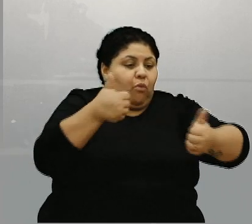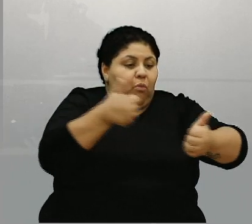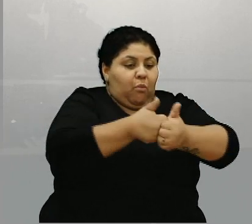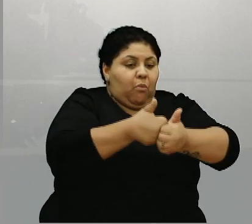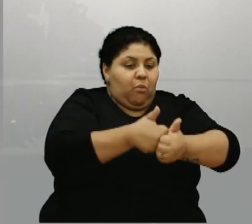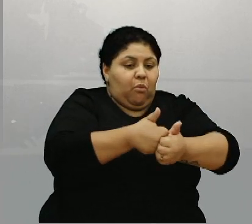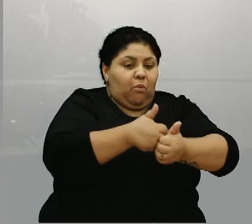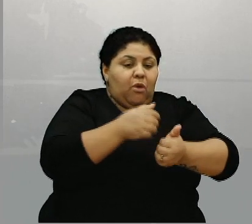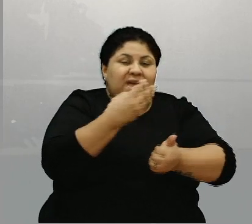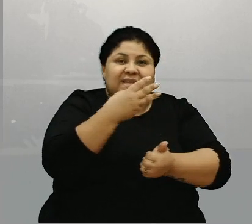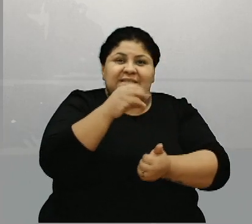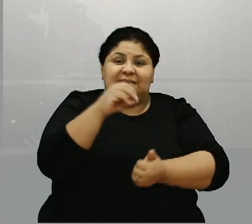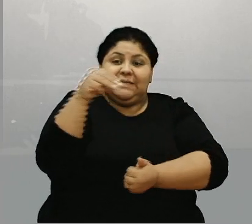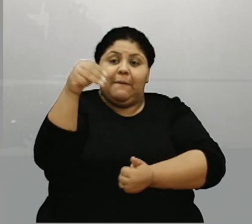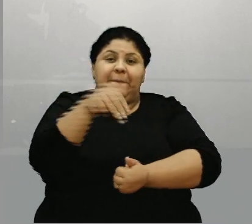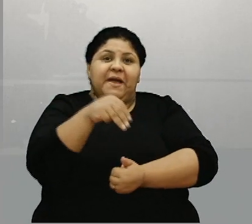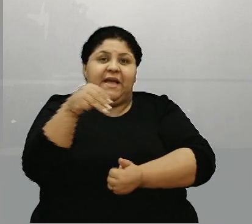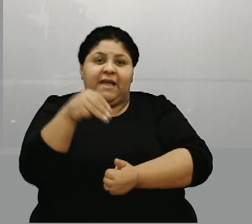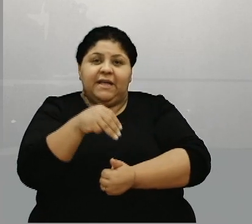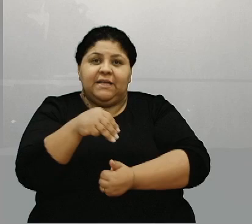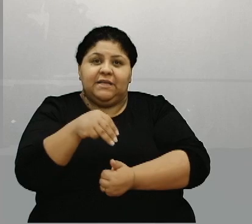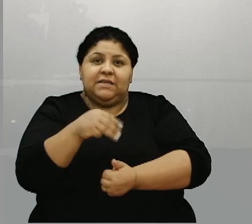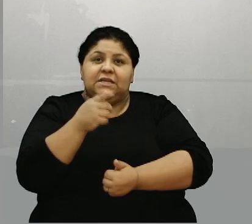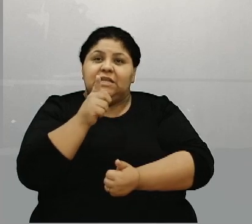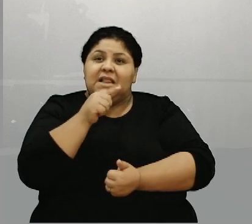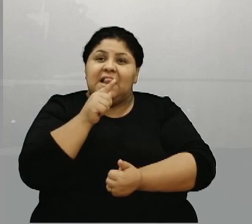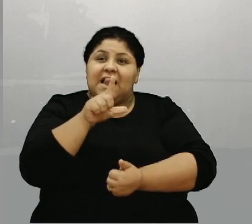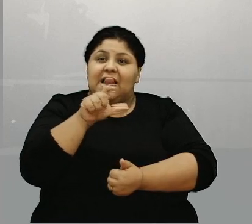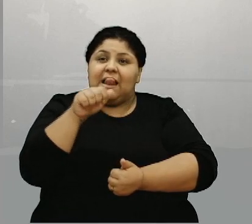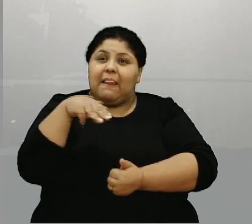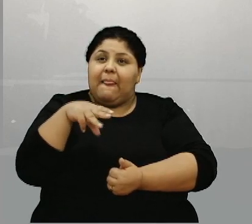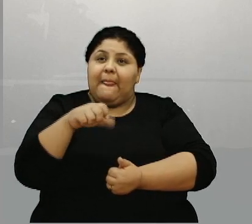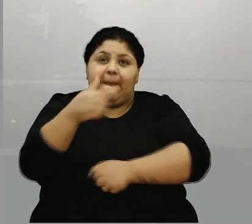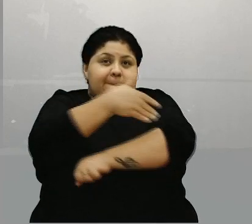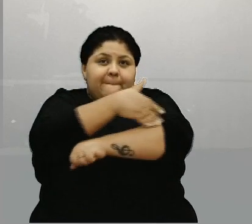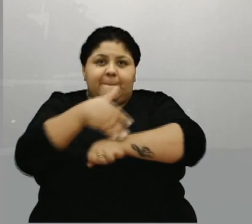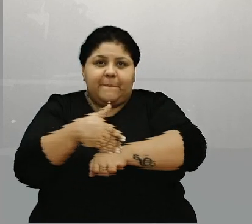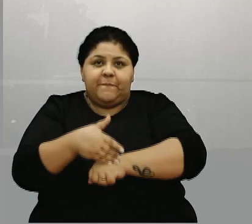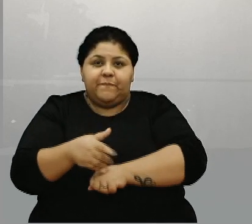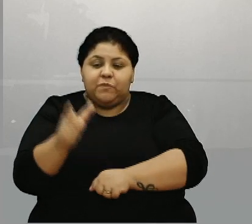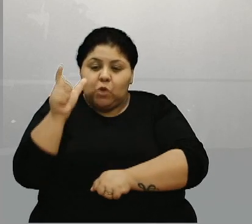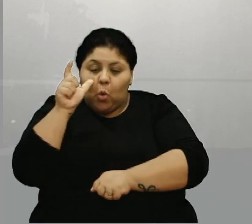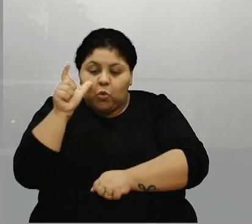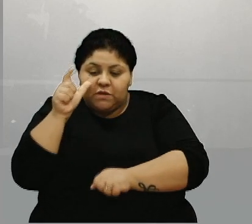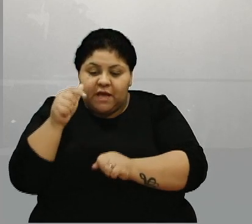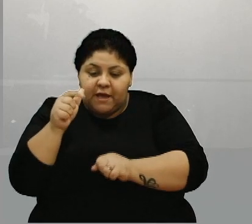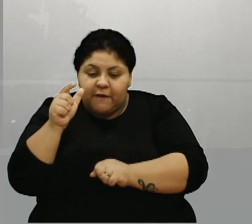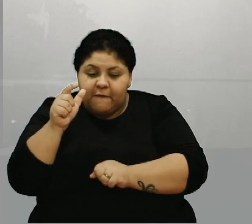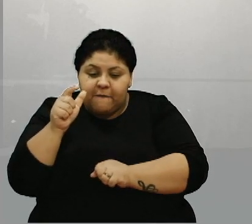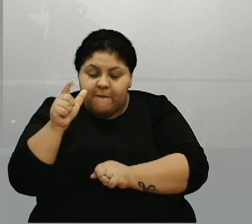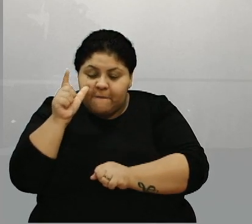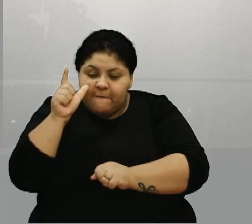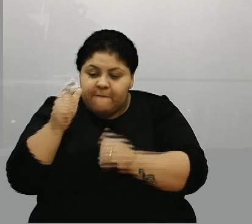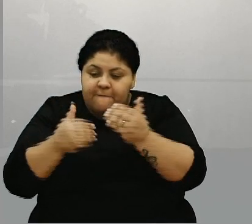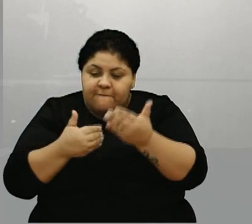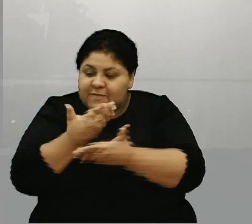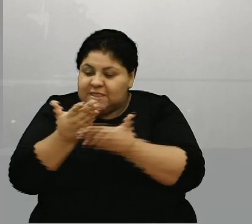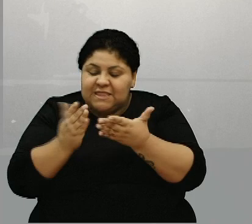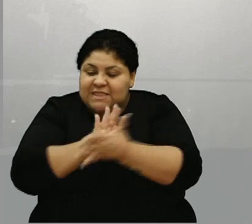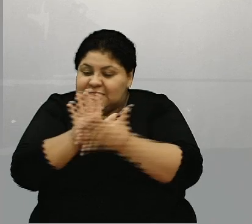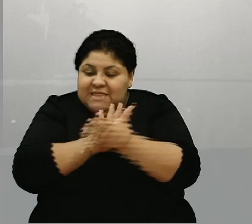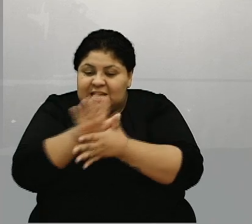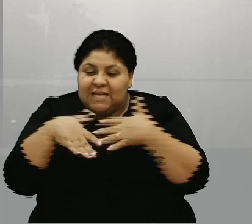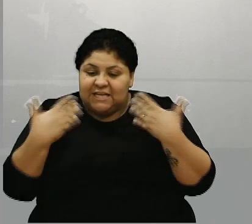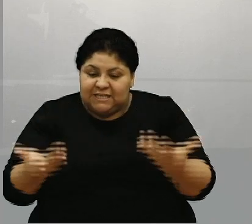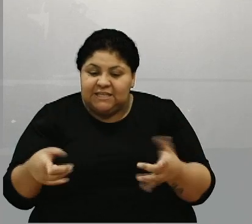30 metros que a lama está na rua. Você não enxerga mais o calçamento. Então tem que ir lá uma máquina, fazer toda a limpeza